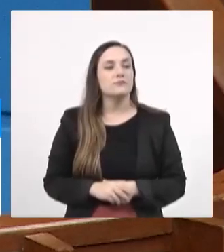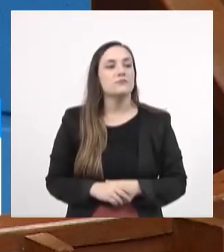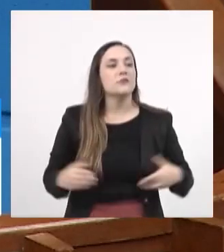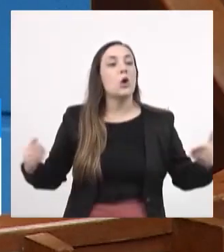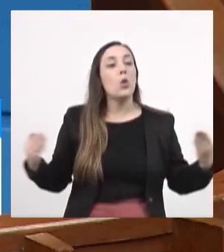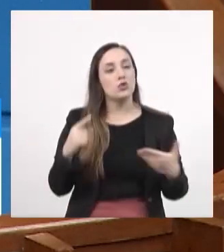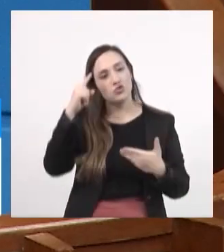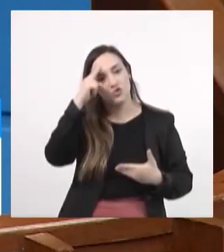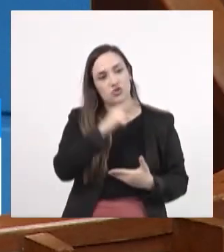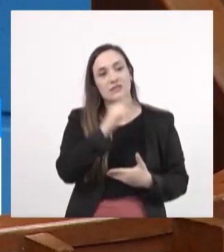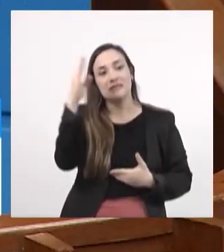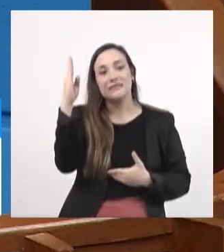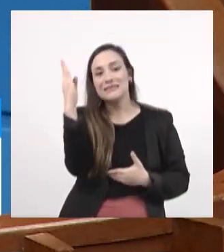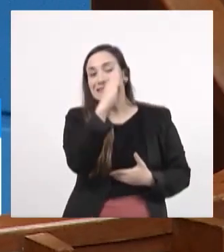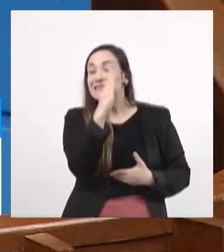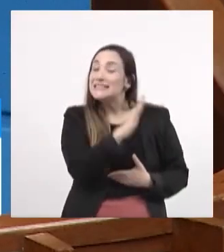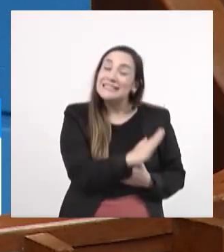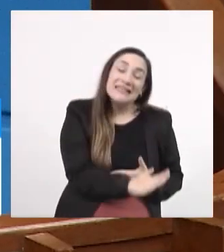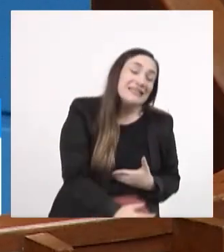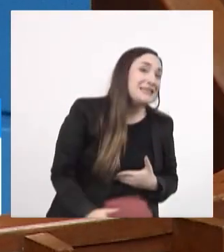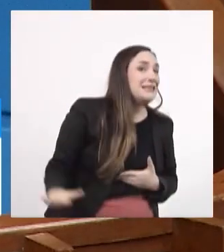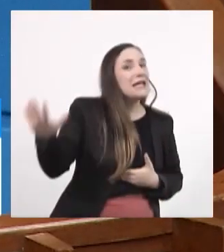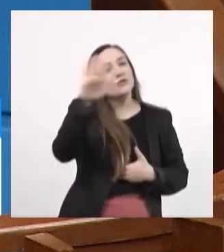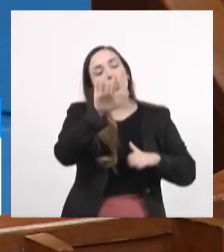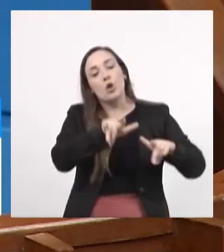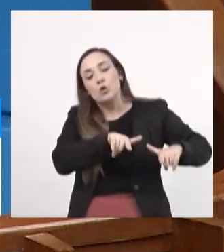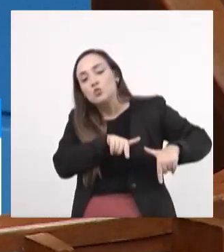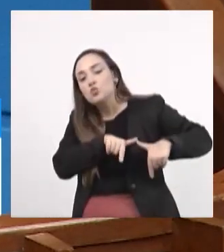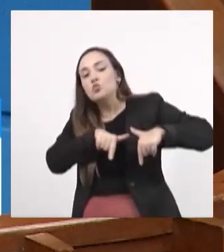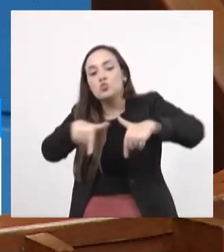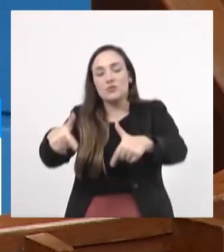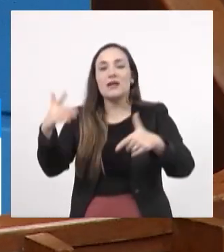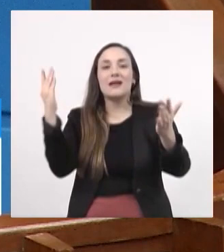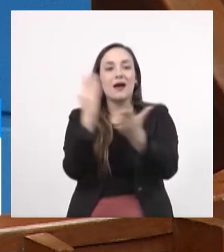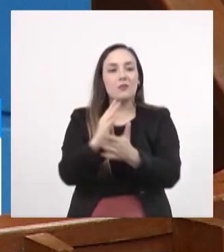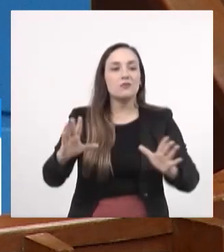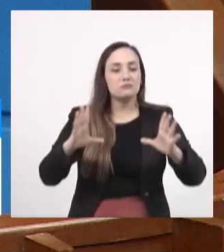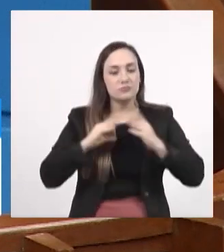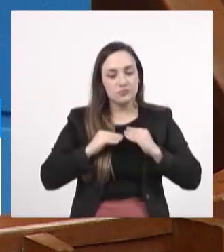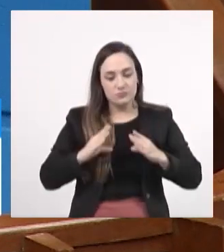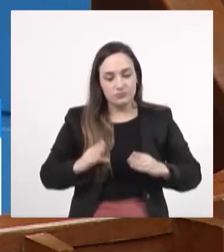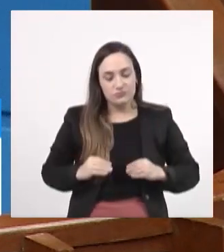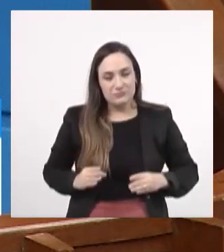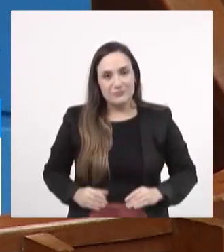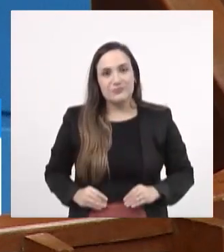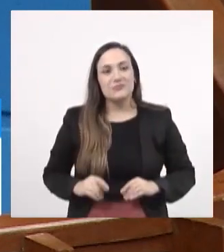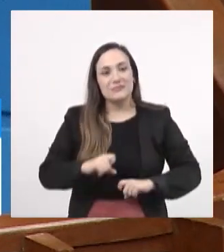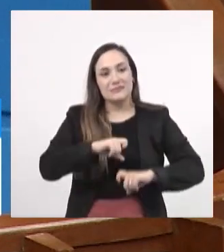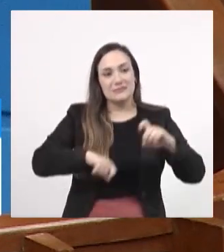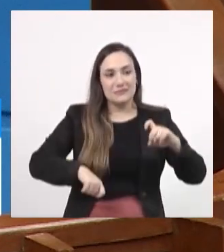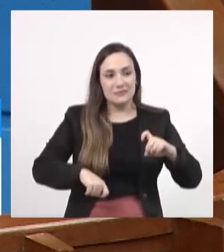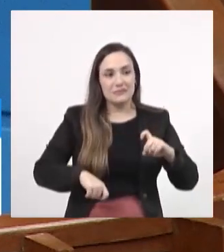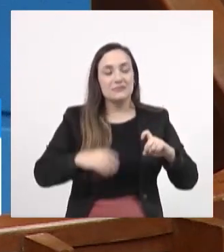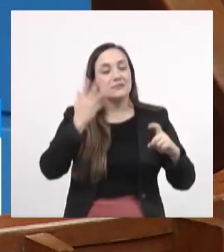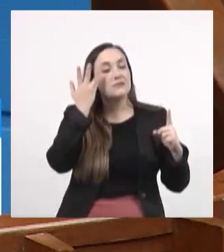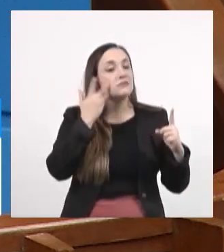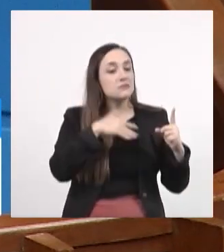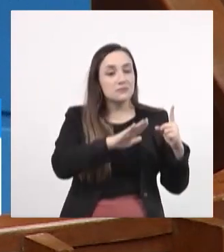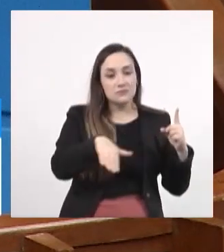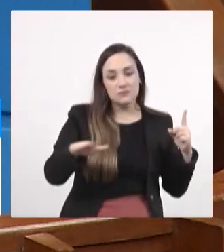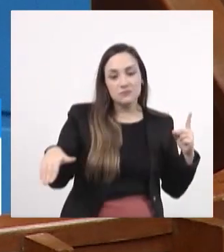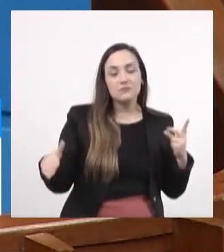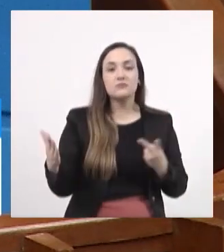Nacional de Combate à Exploração e o abuso sexual contra crianças